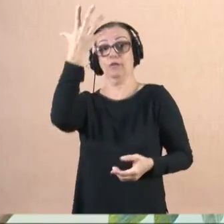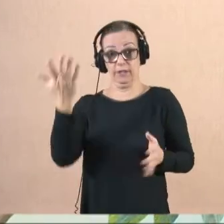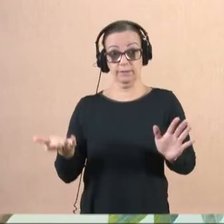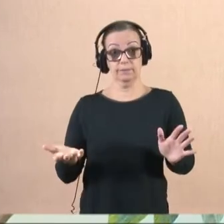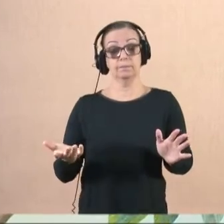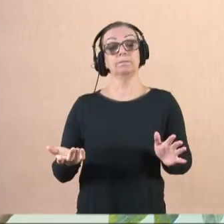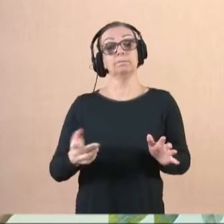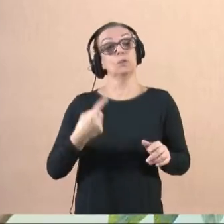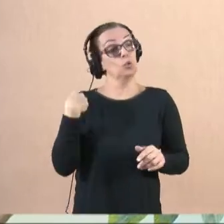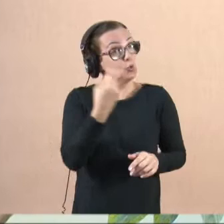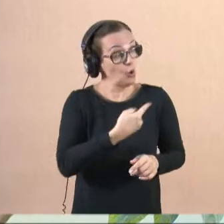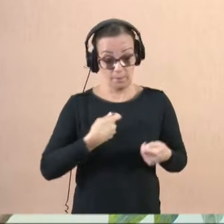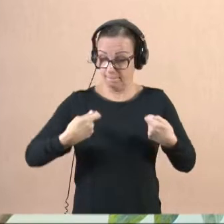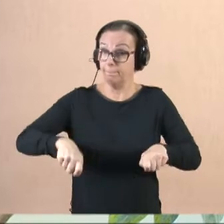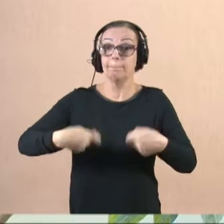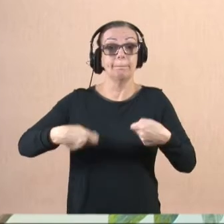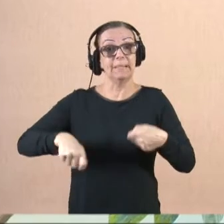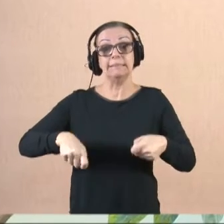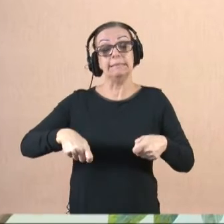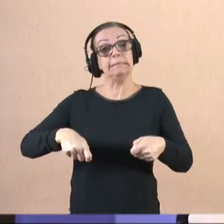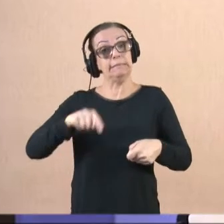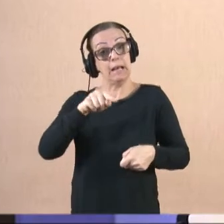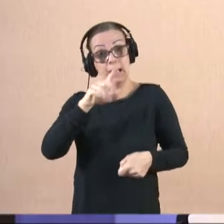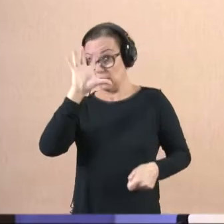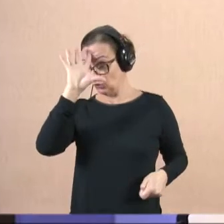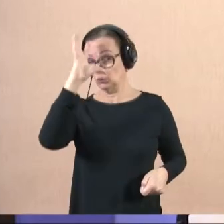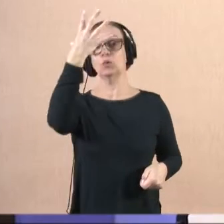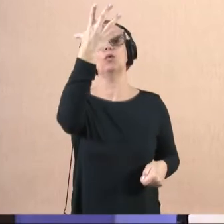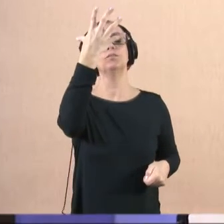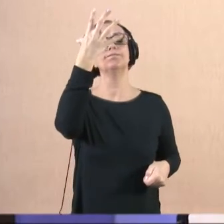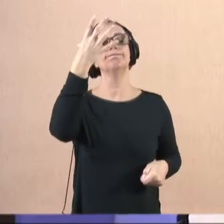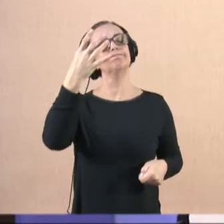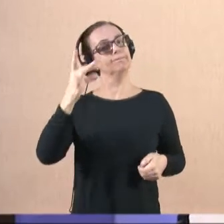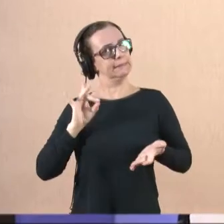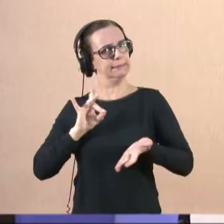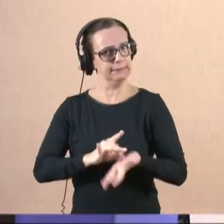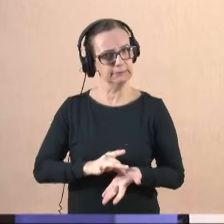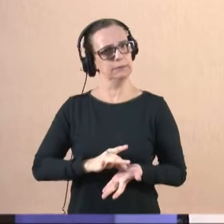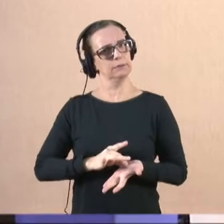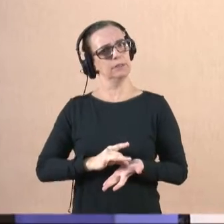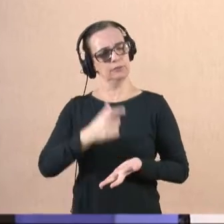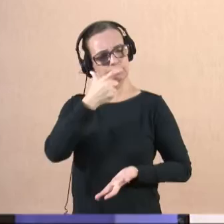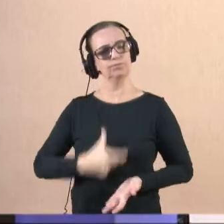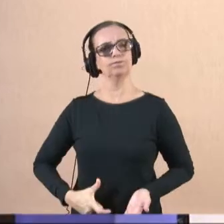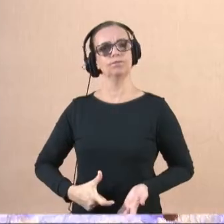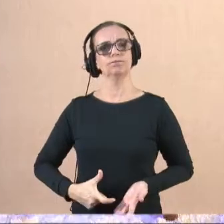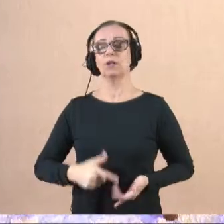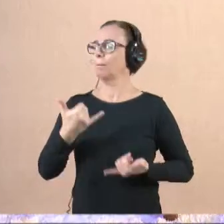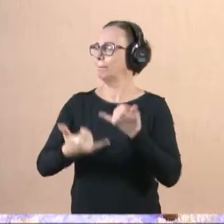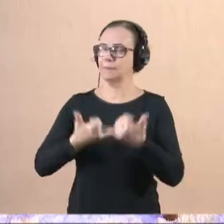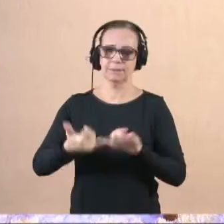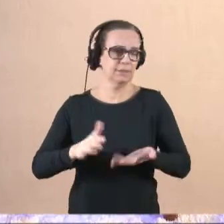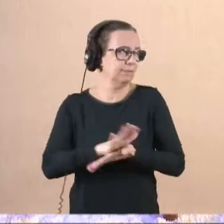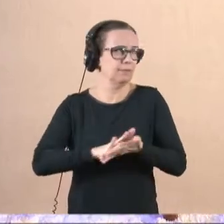e deveríamos tomar essa medida com sinceridade no estamos brincando